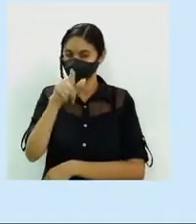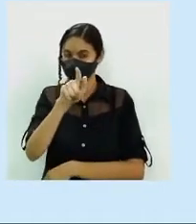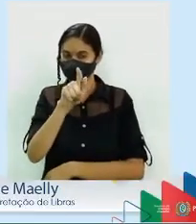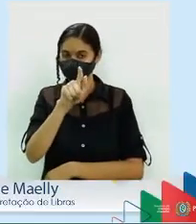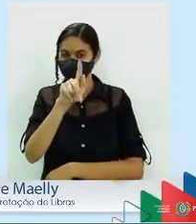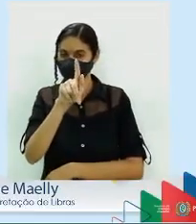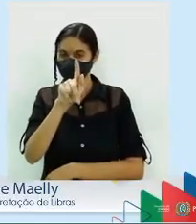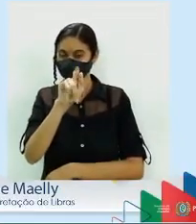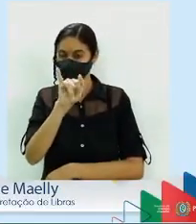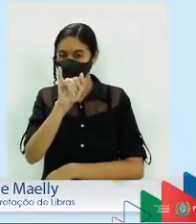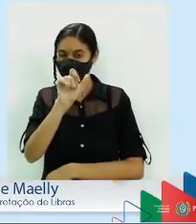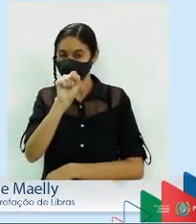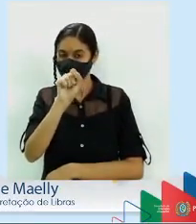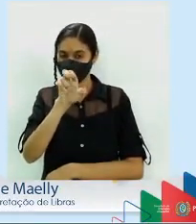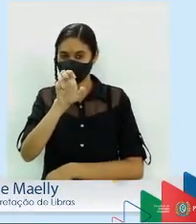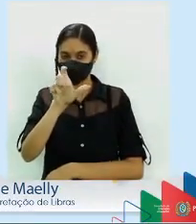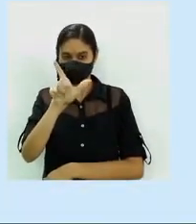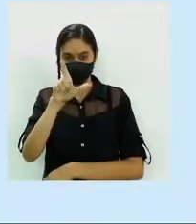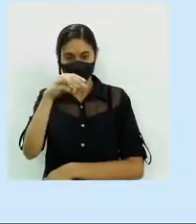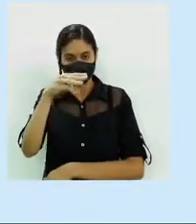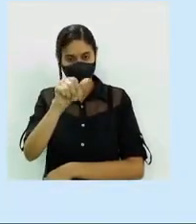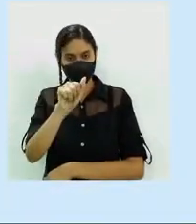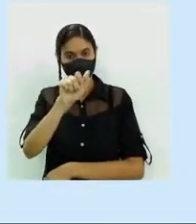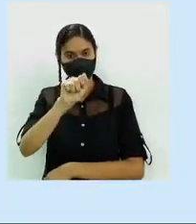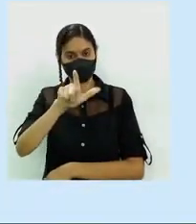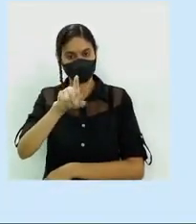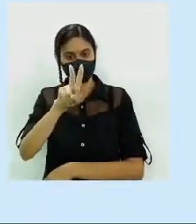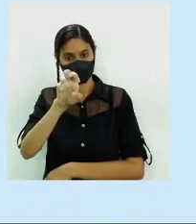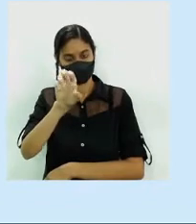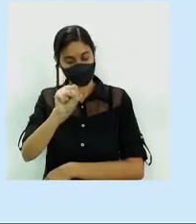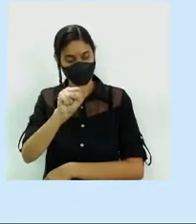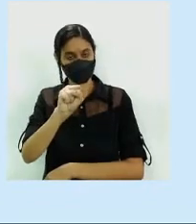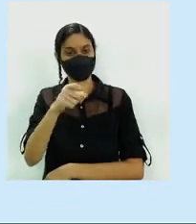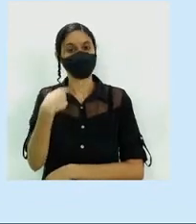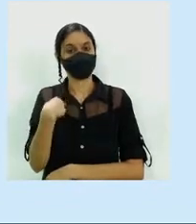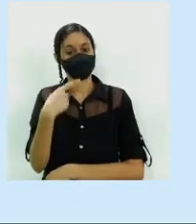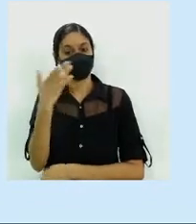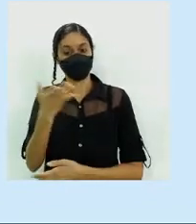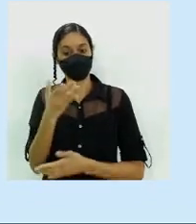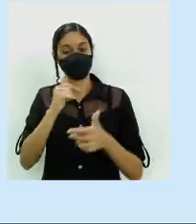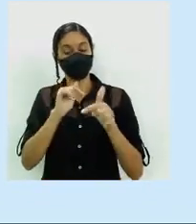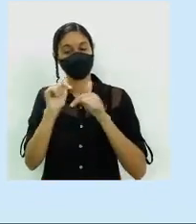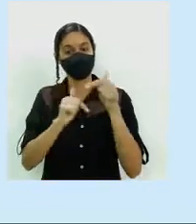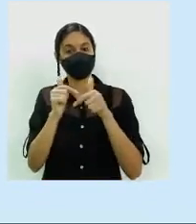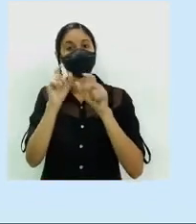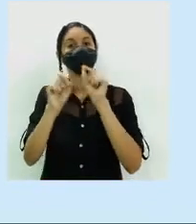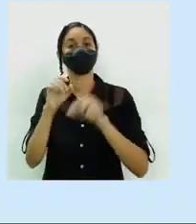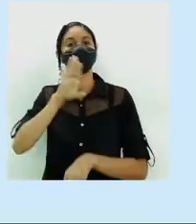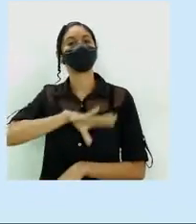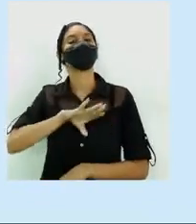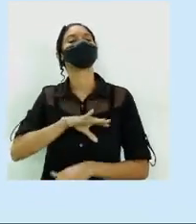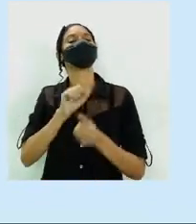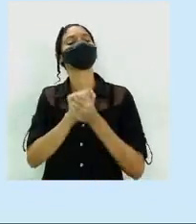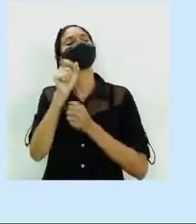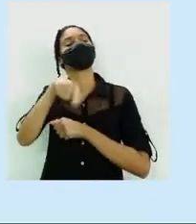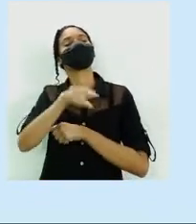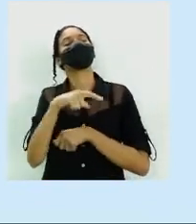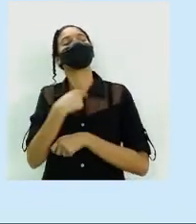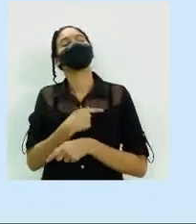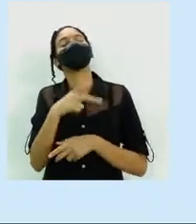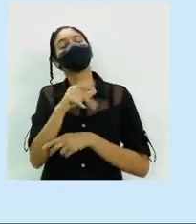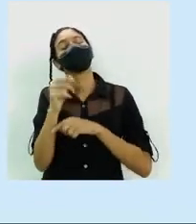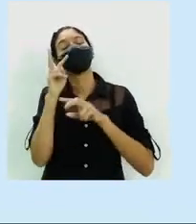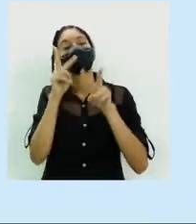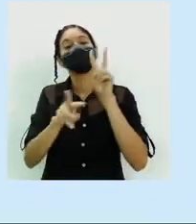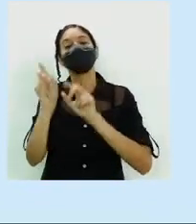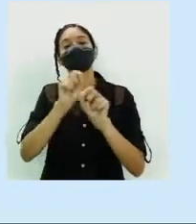professora Giselma Alves e eu vim trabalhar com vocês hoje conteúdo de língua portuguesa. A gente vai se debruçar